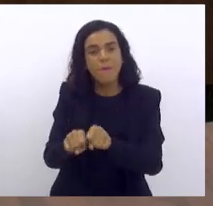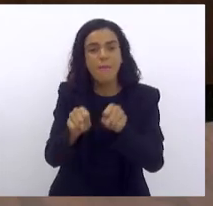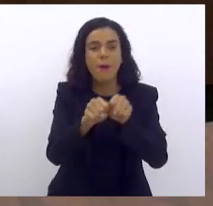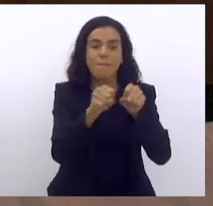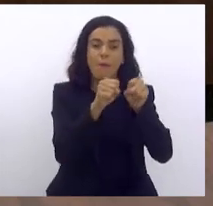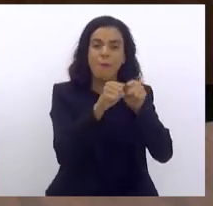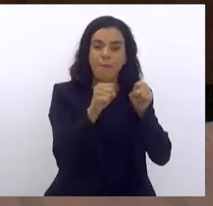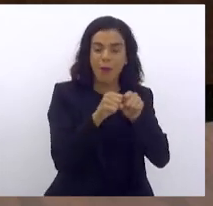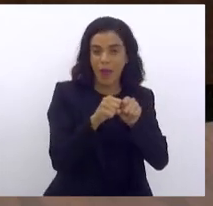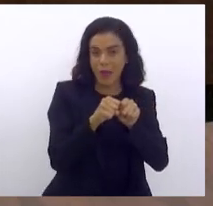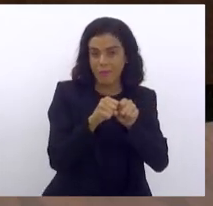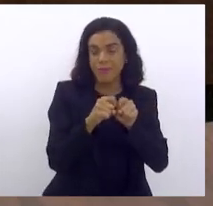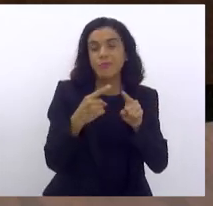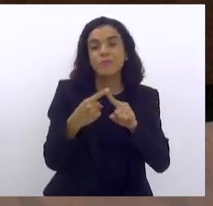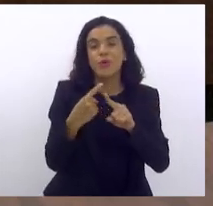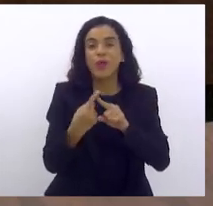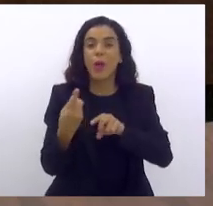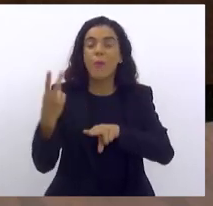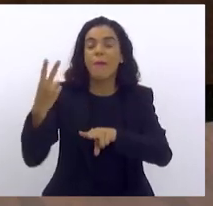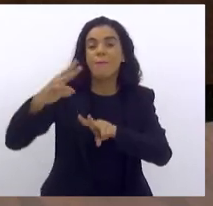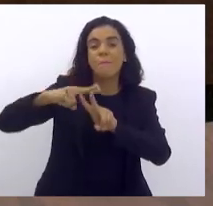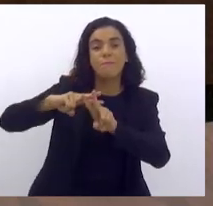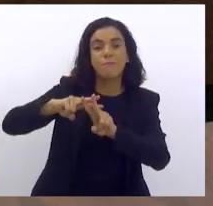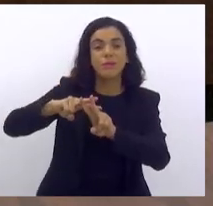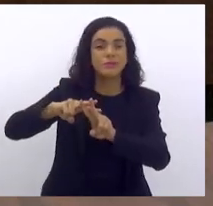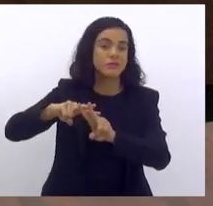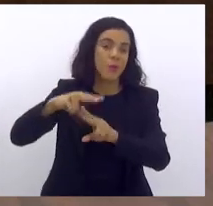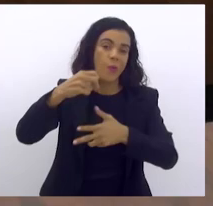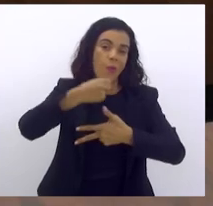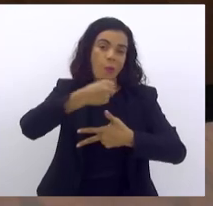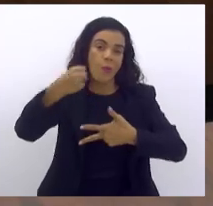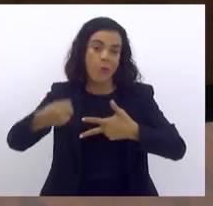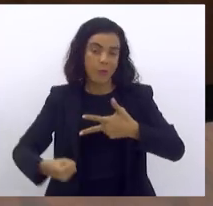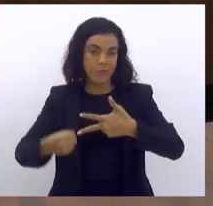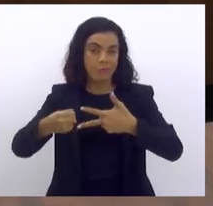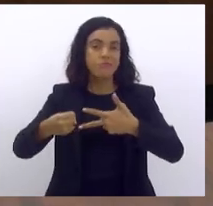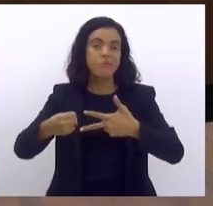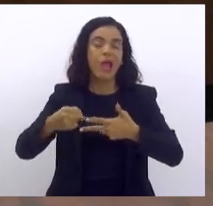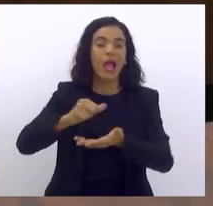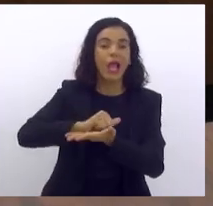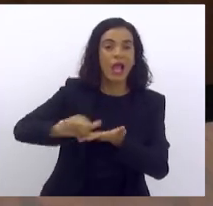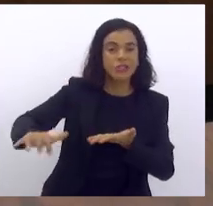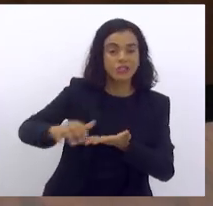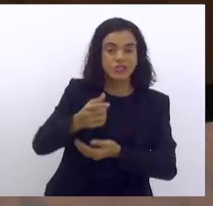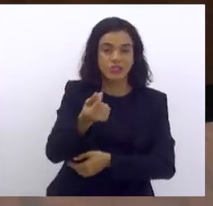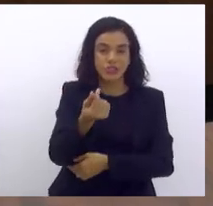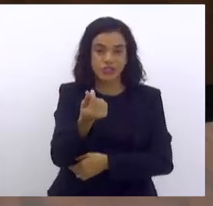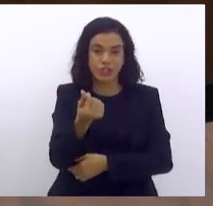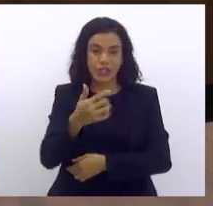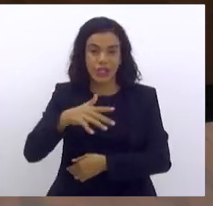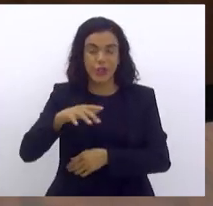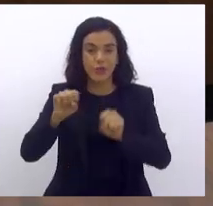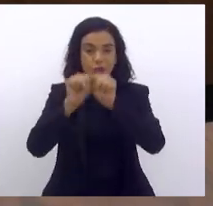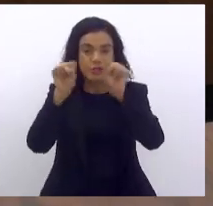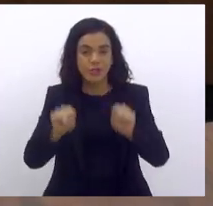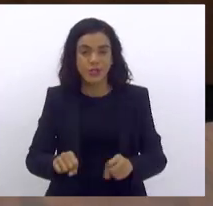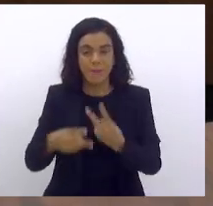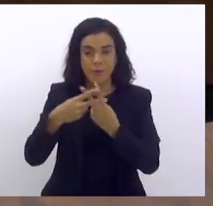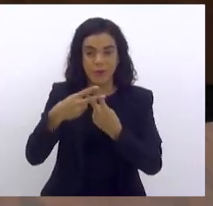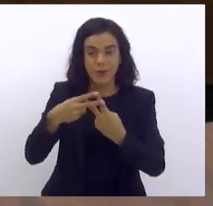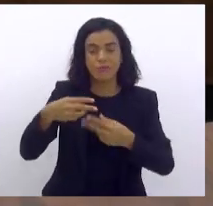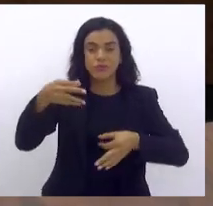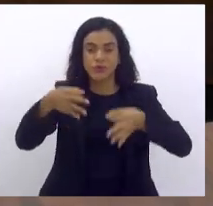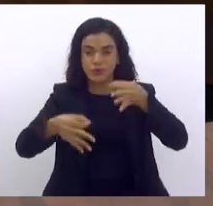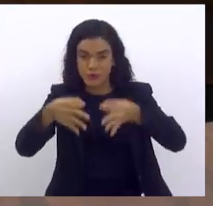poder público, porque é uma prisão que o poder público tem que sustentar gastando dinheiro no sistema prisional, no